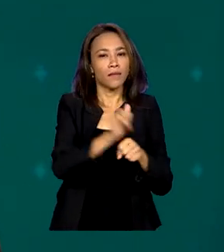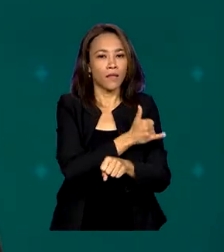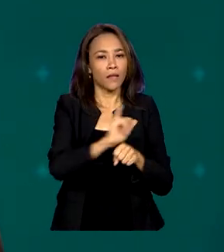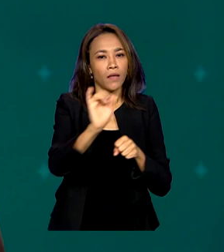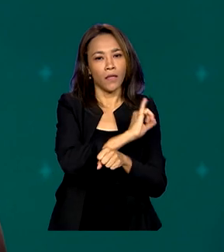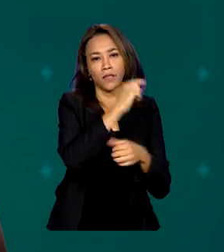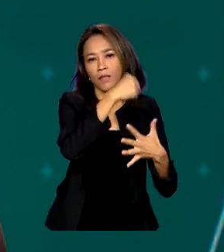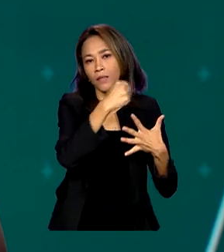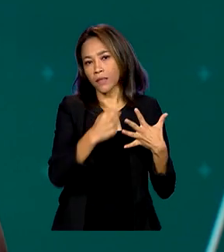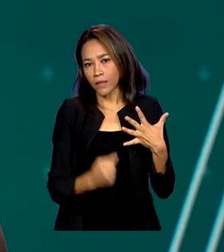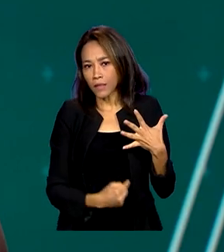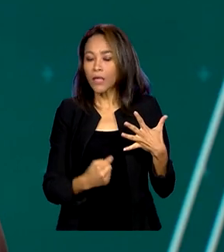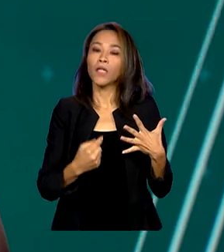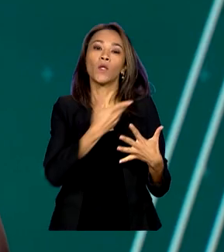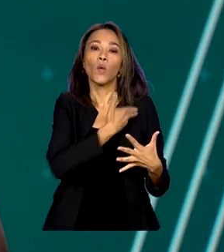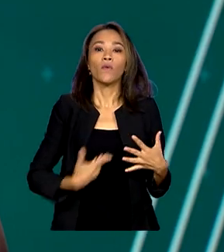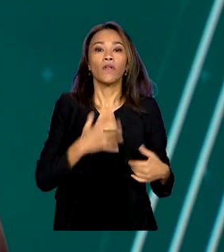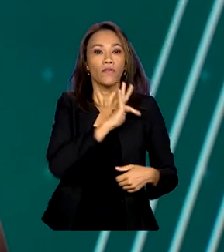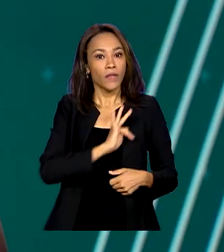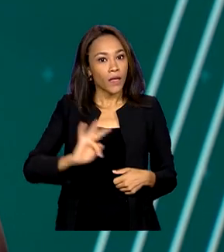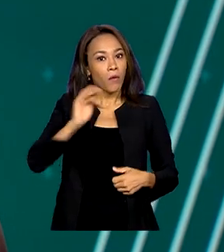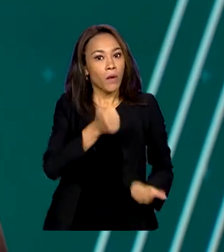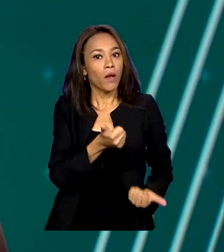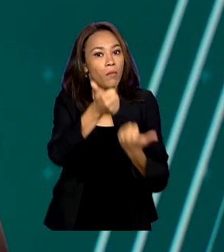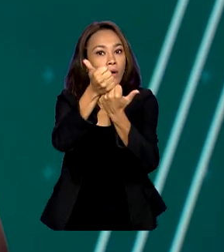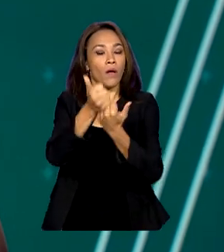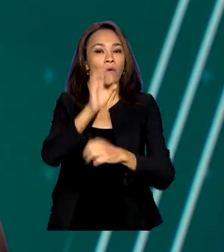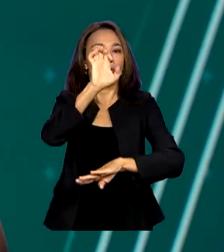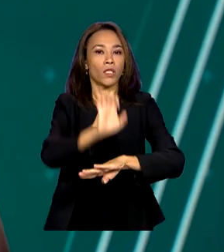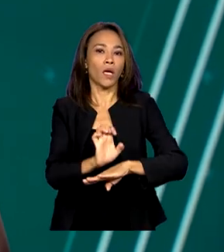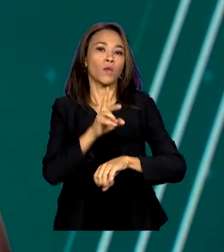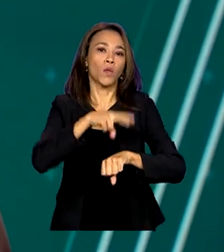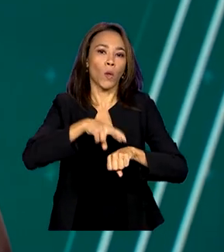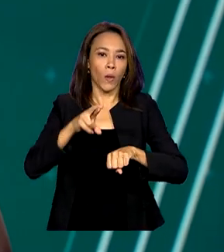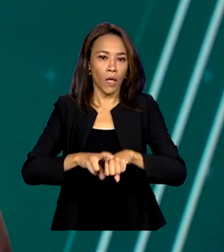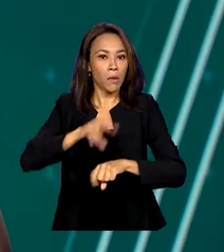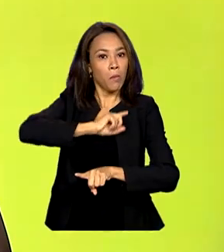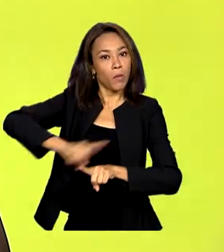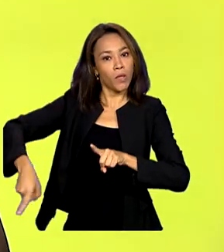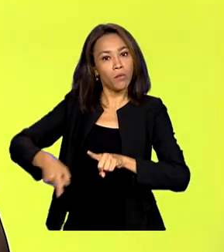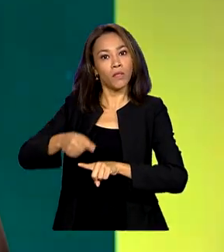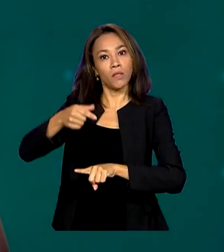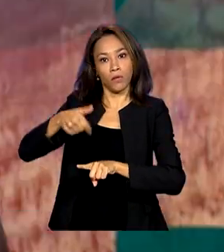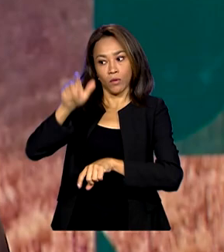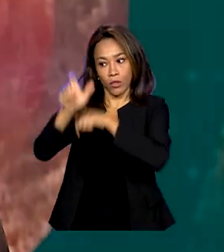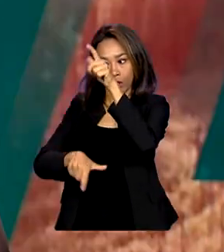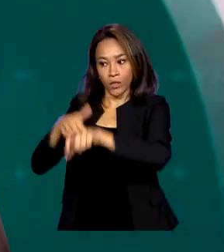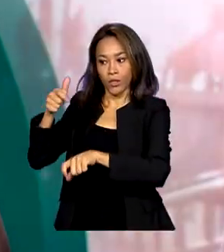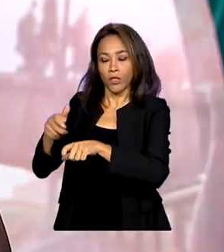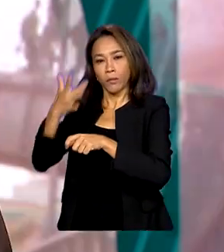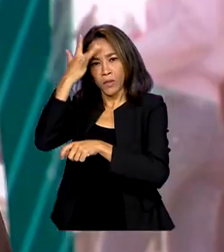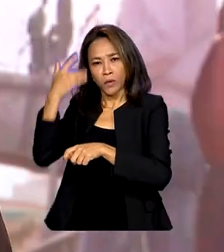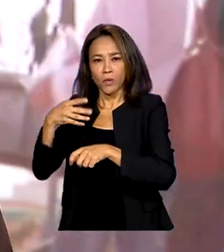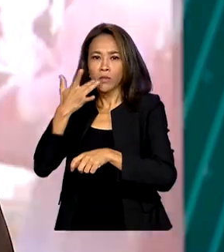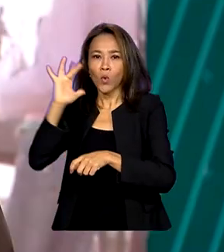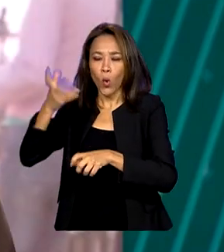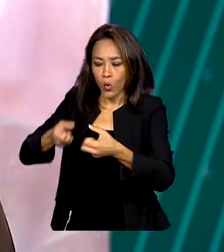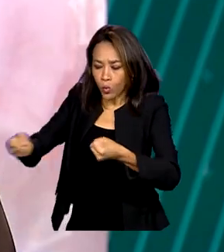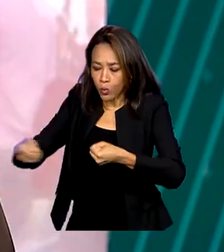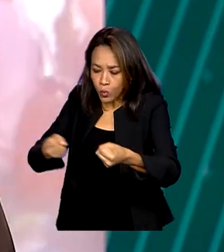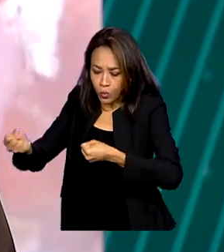pelo governo federal em Roraima está a proibição da entrada de garimpeiros no território Yanomami.